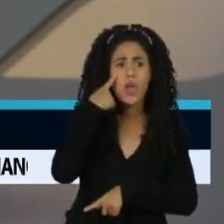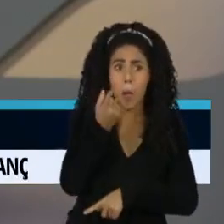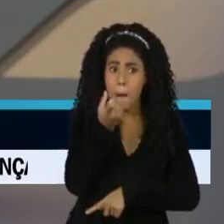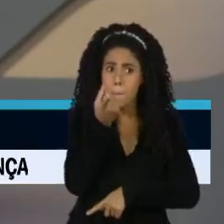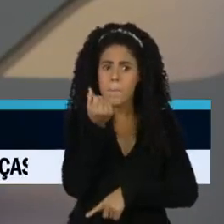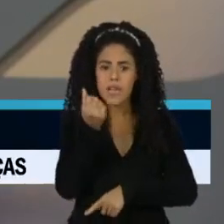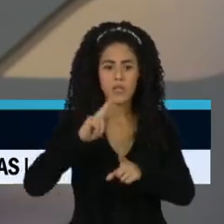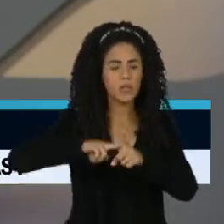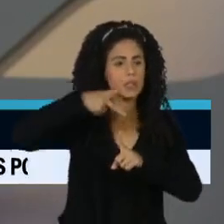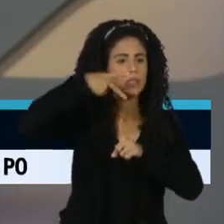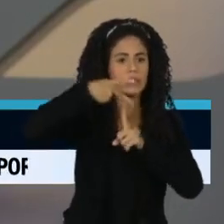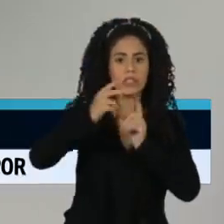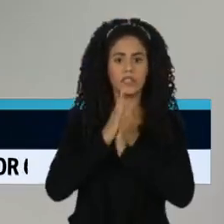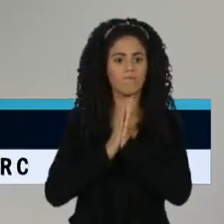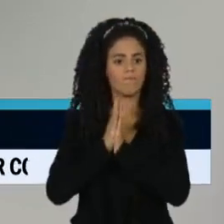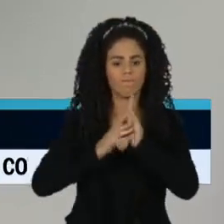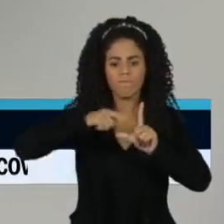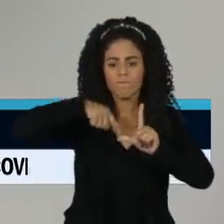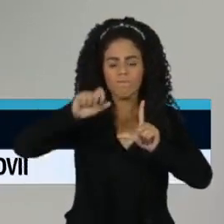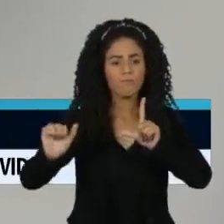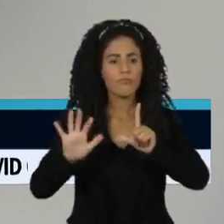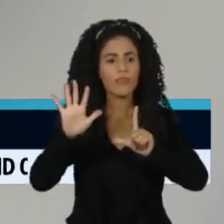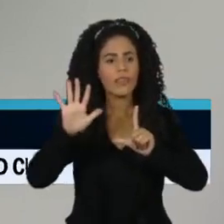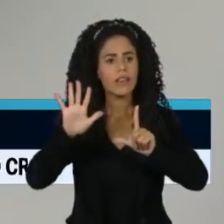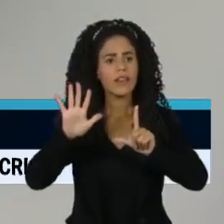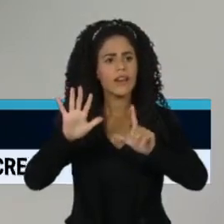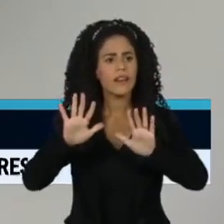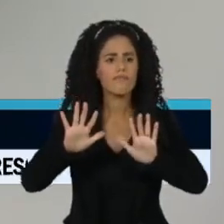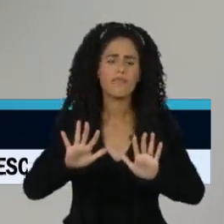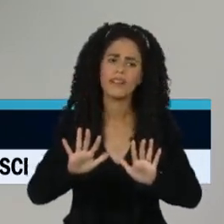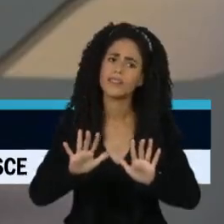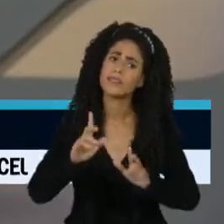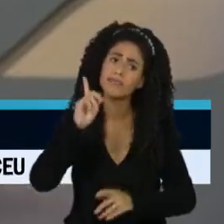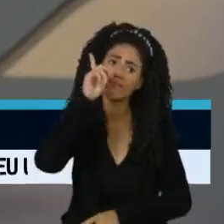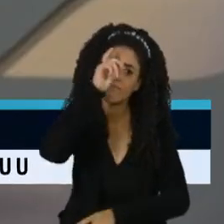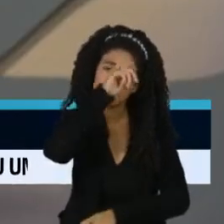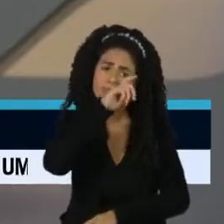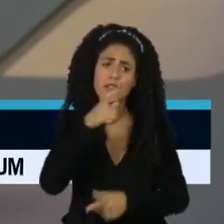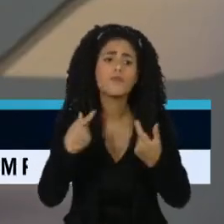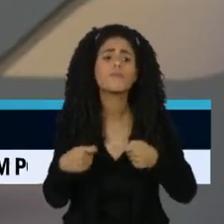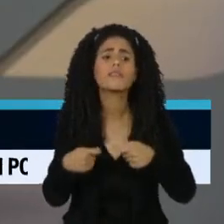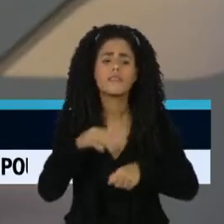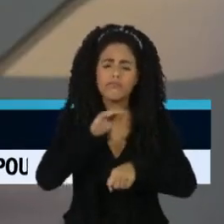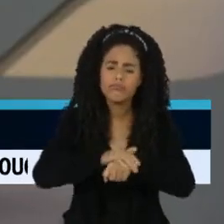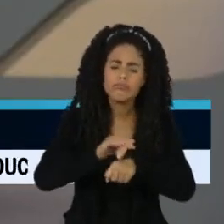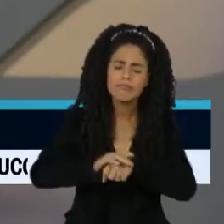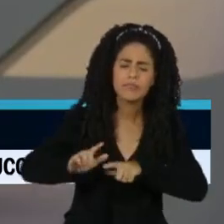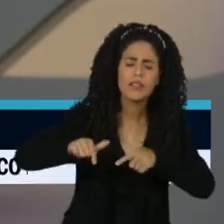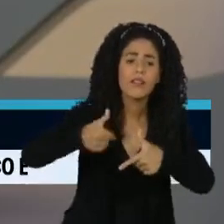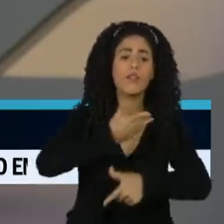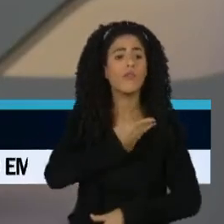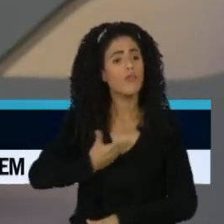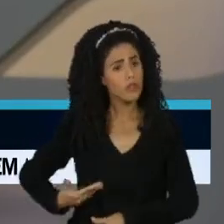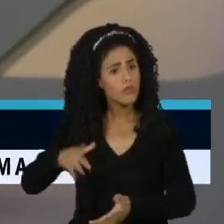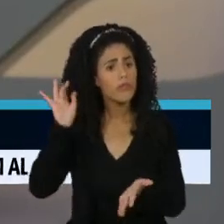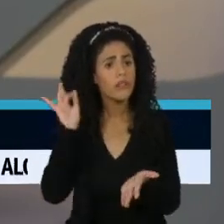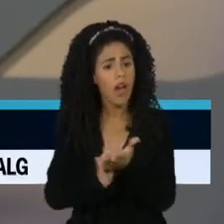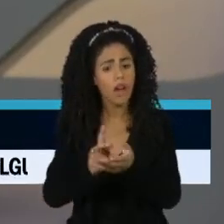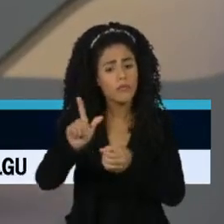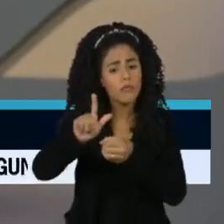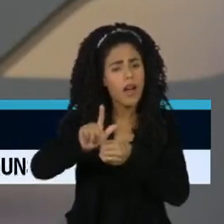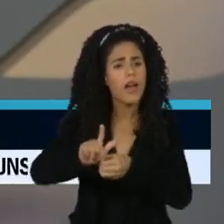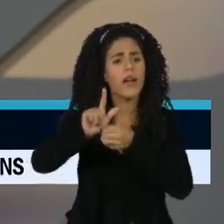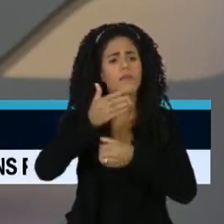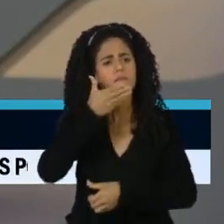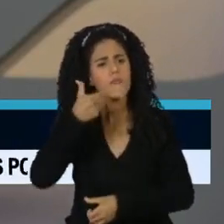pela expectativa da inflação e nem sempre ela se realiza. Então, acho que o governo tem tido dificuldades de um bom